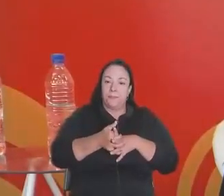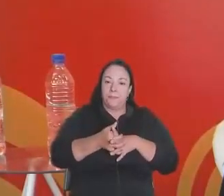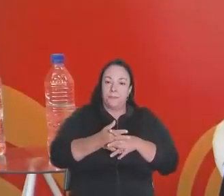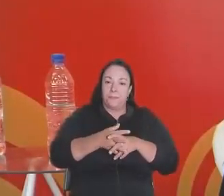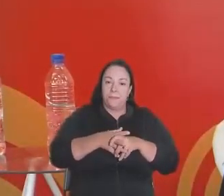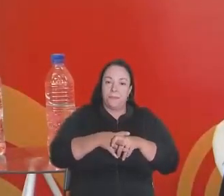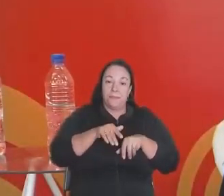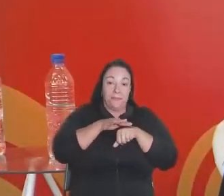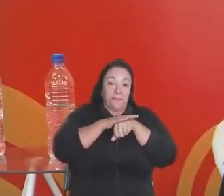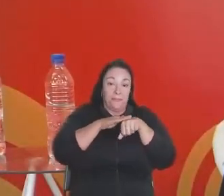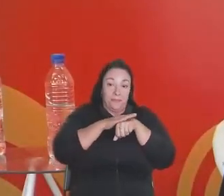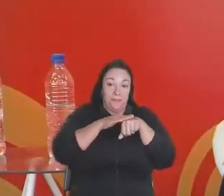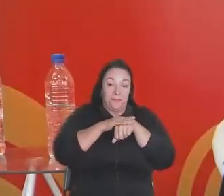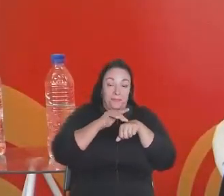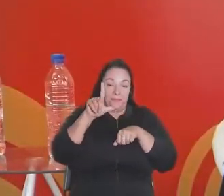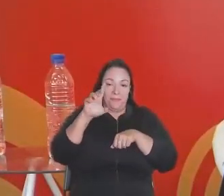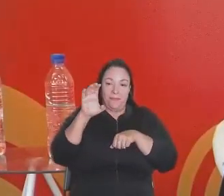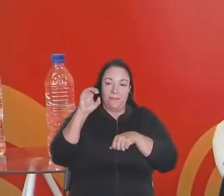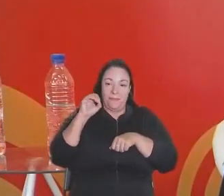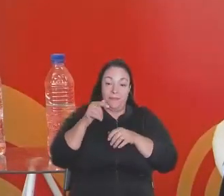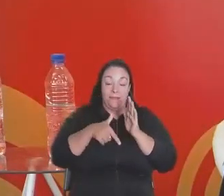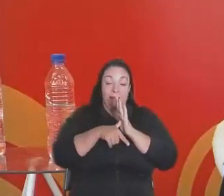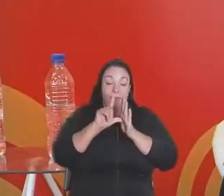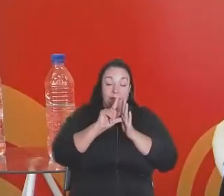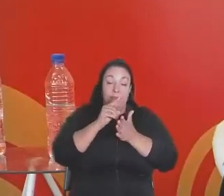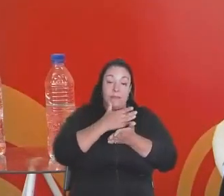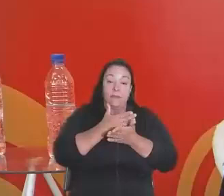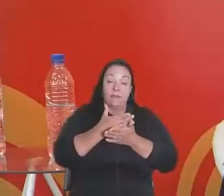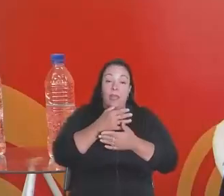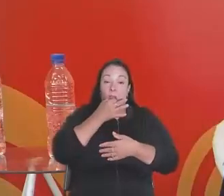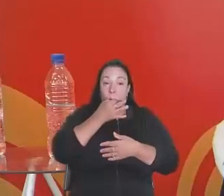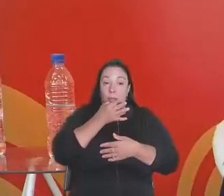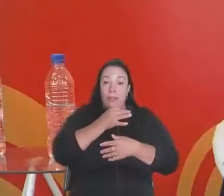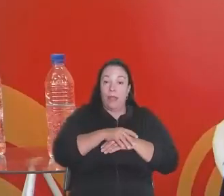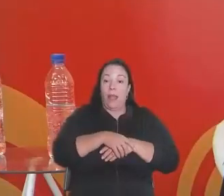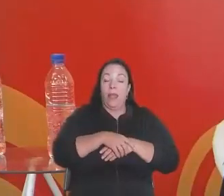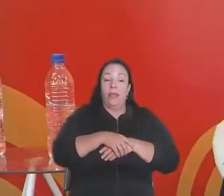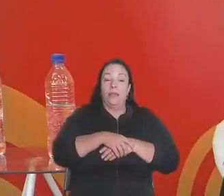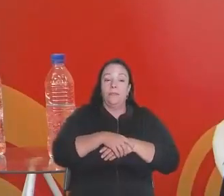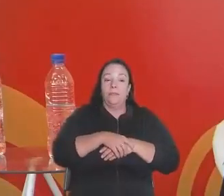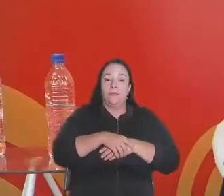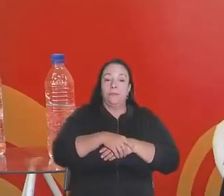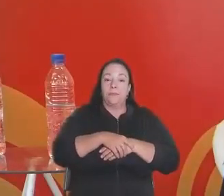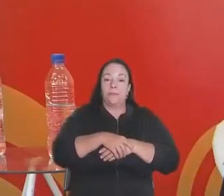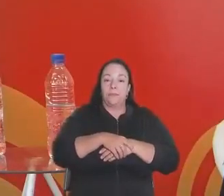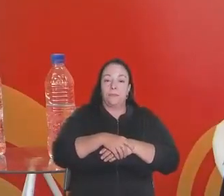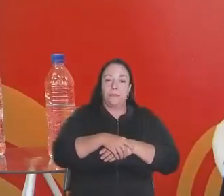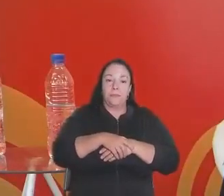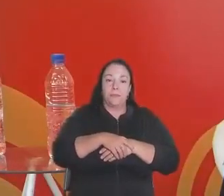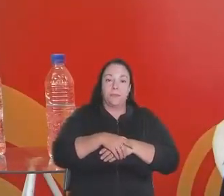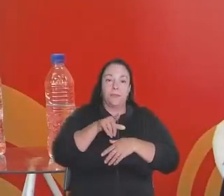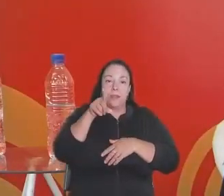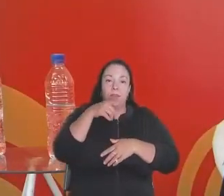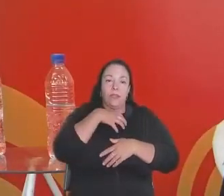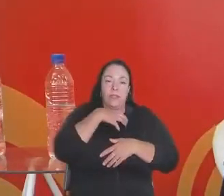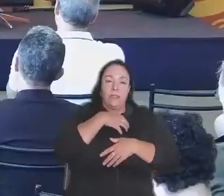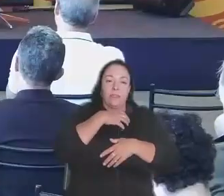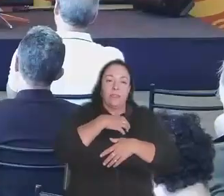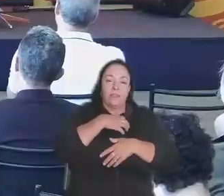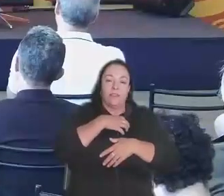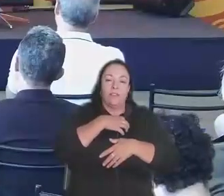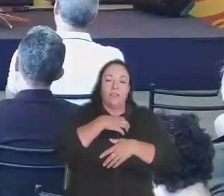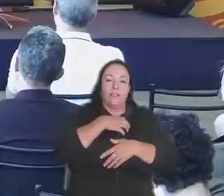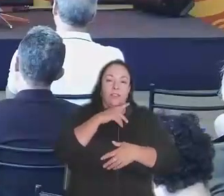Já vou conversar com o Léo. Mas, antes, eu queria comentar que você queria sentir o